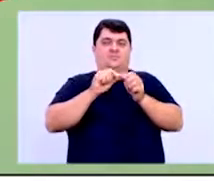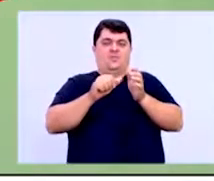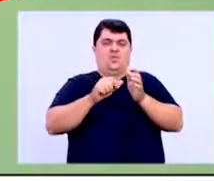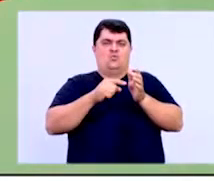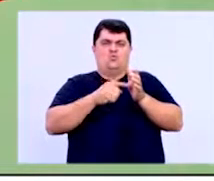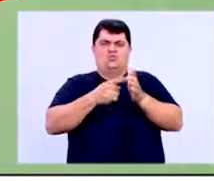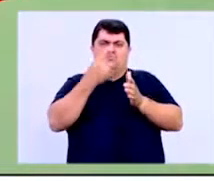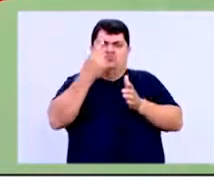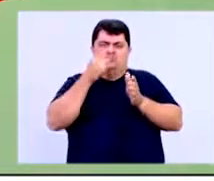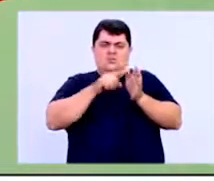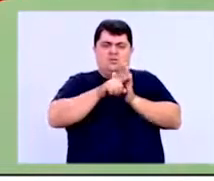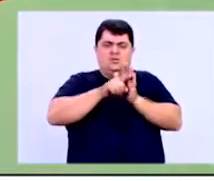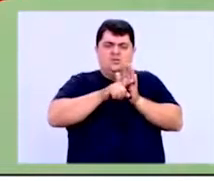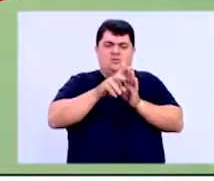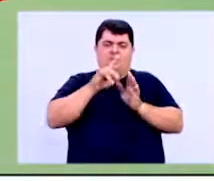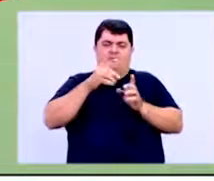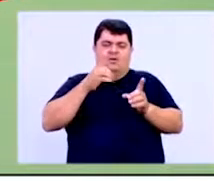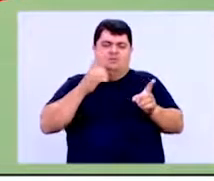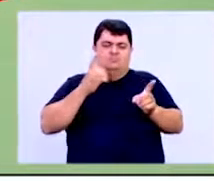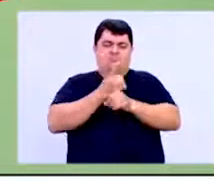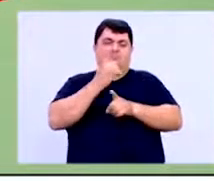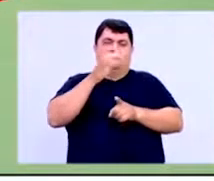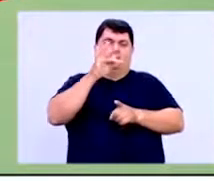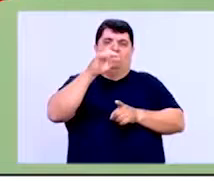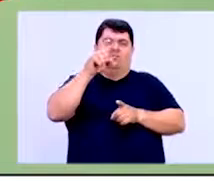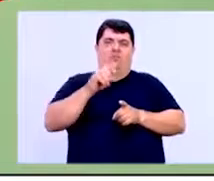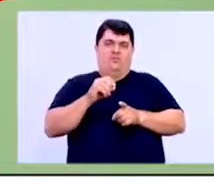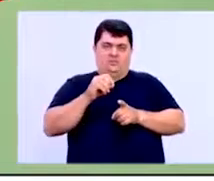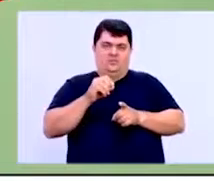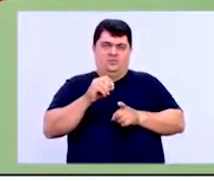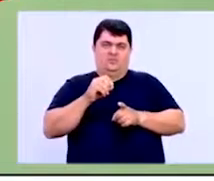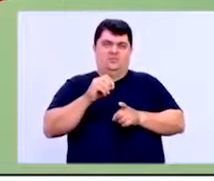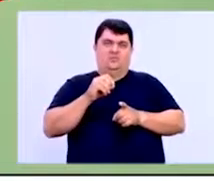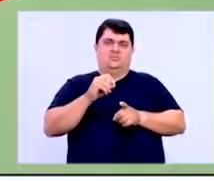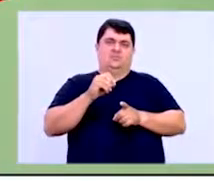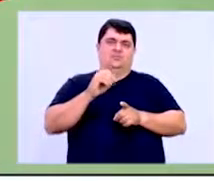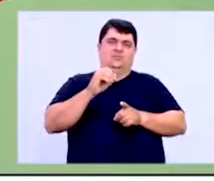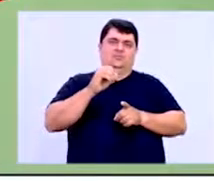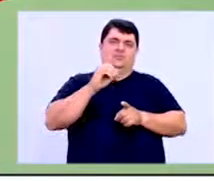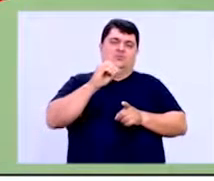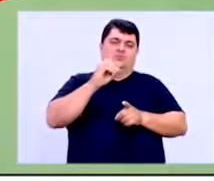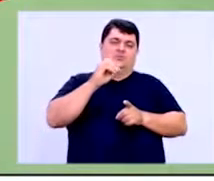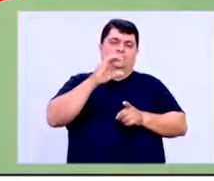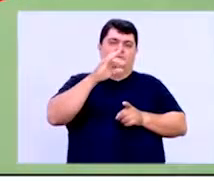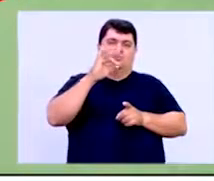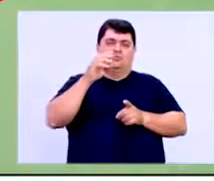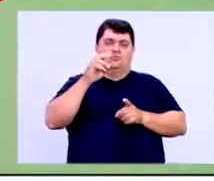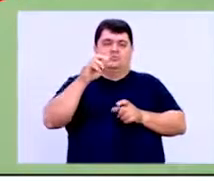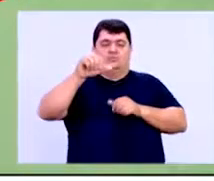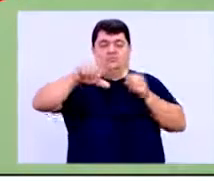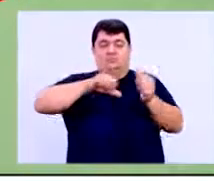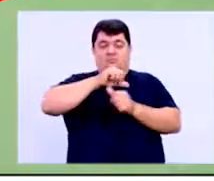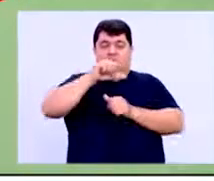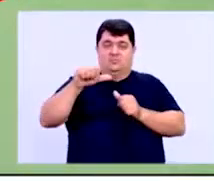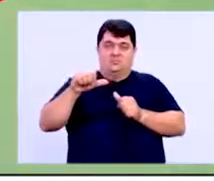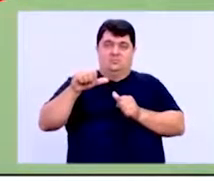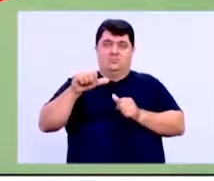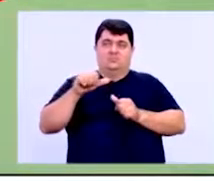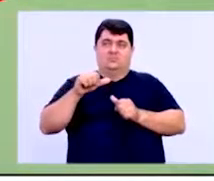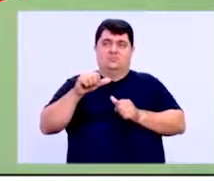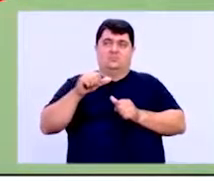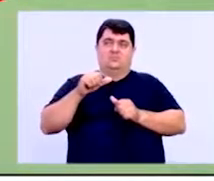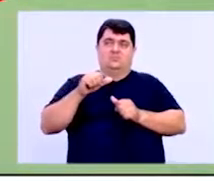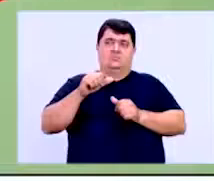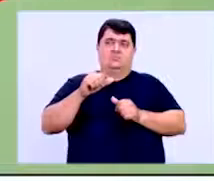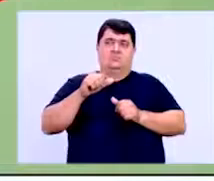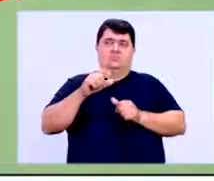que vocês vão ter que identificar o que é fixo, se é um custo fixo ou um custo variável, ou vai ter uma questão